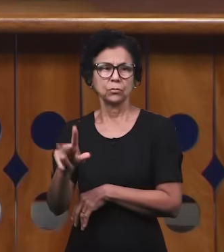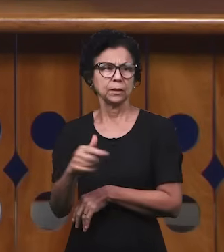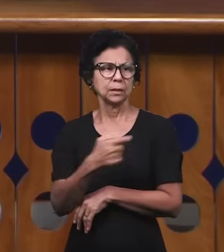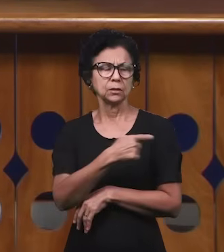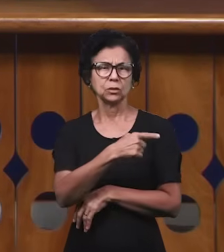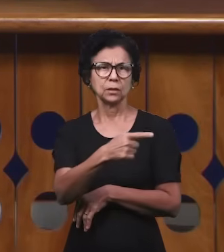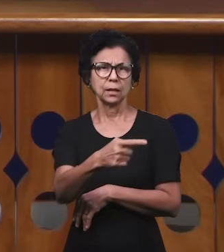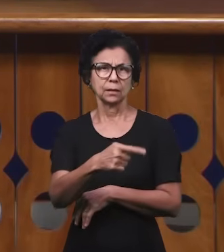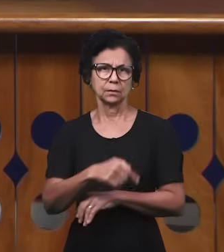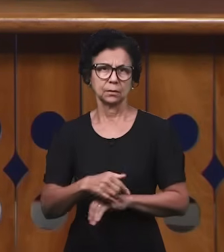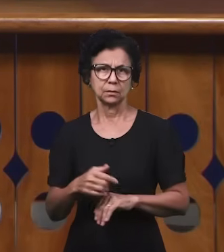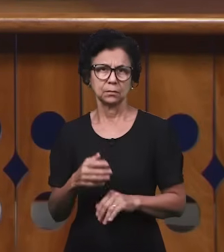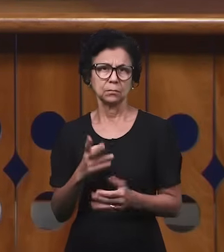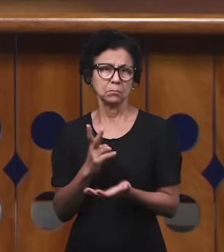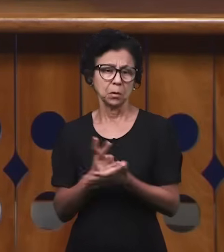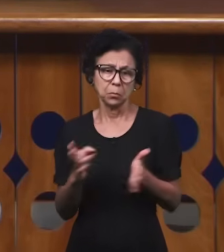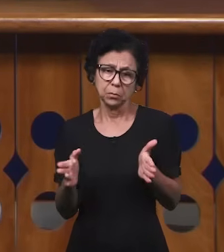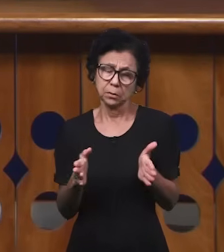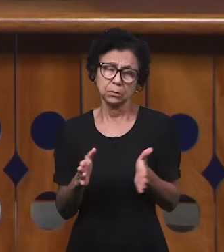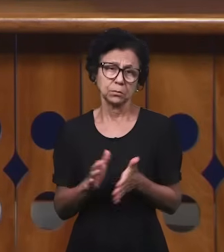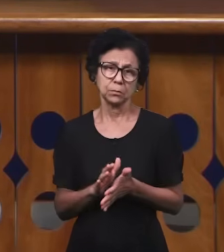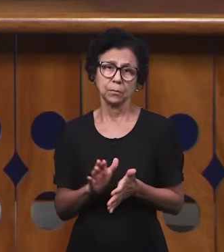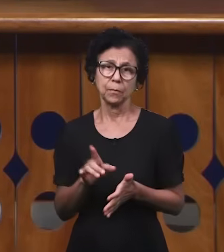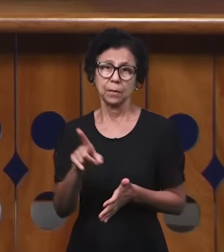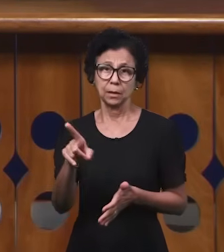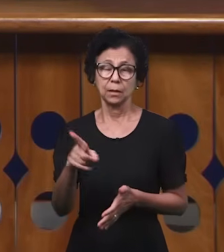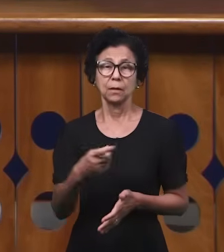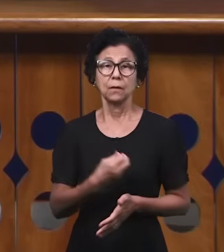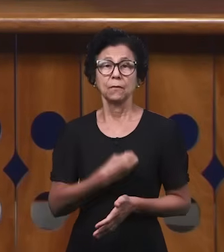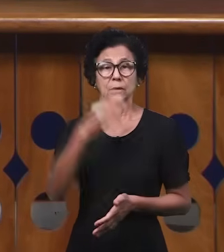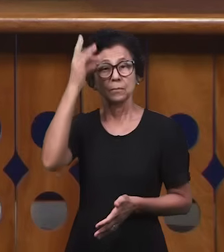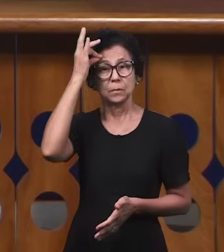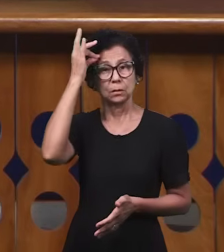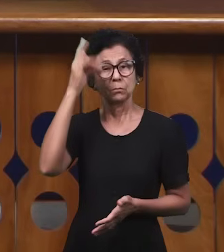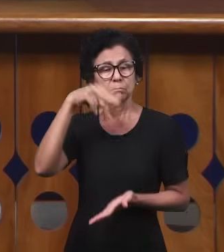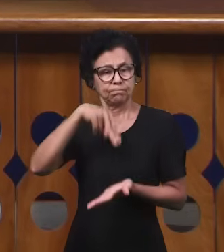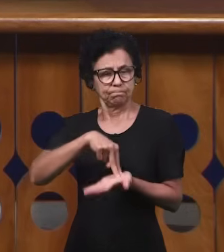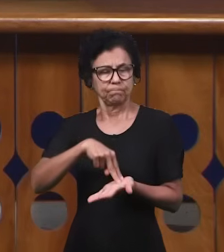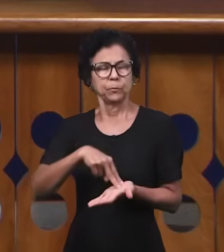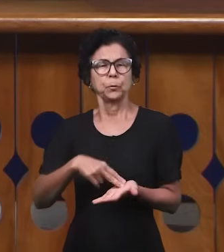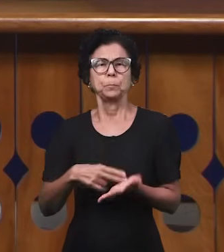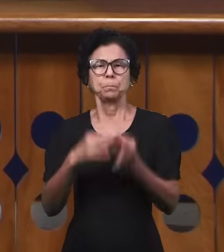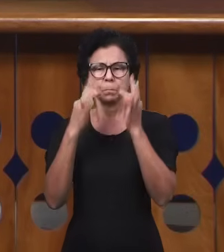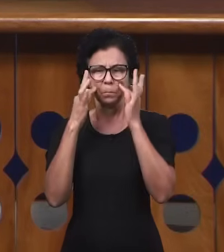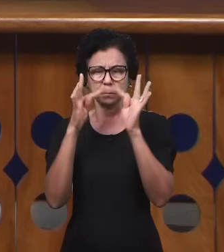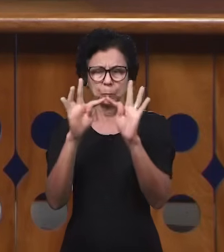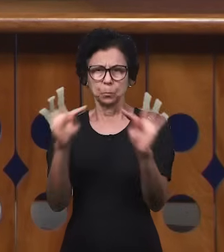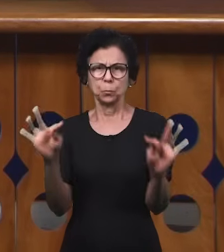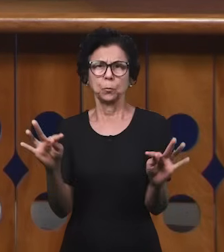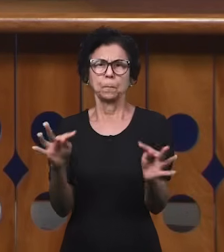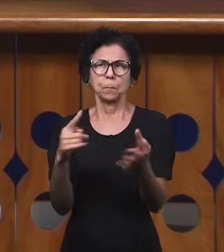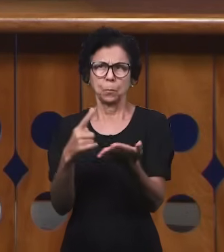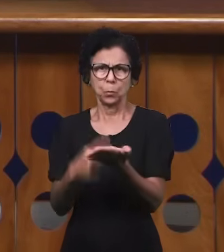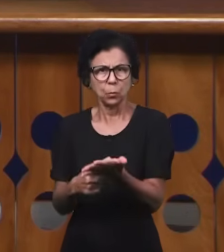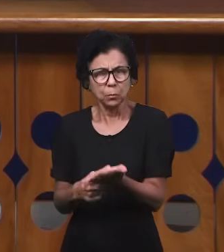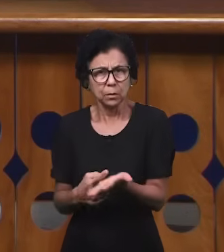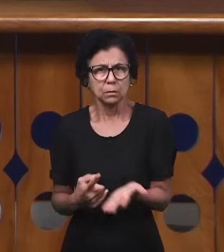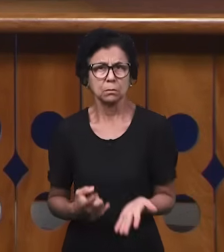ele se posicionava espiritualmente. Um servo, um jovem de integridade